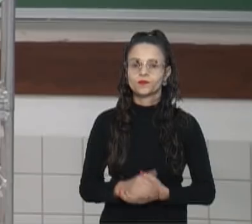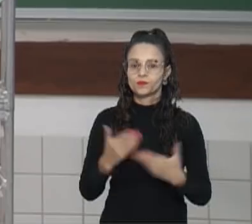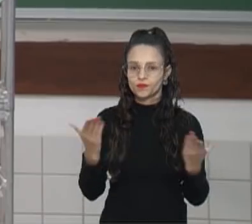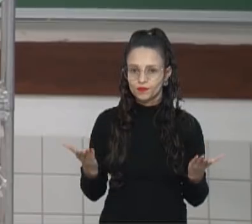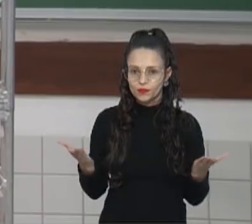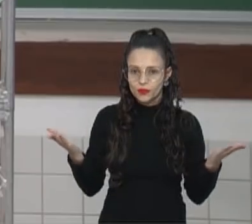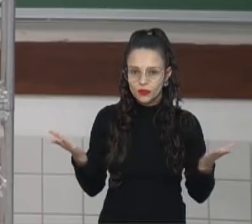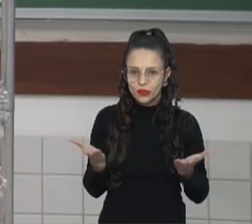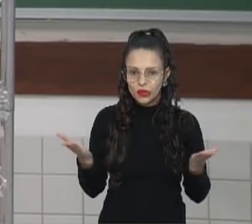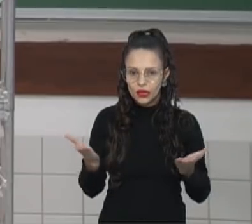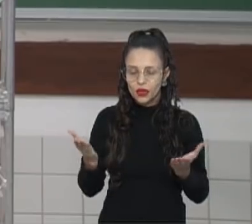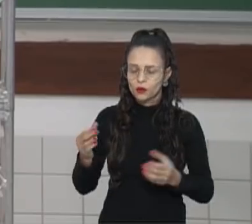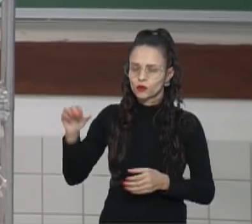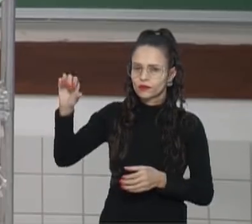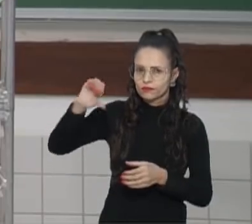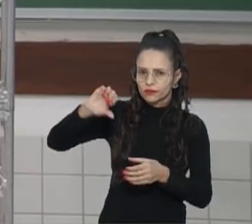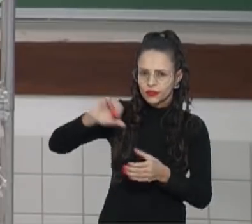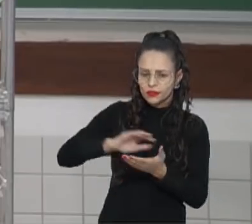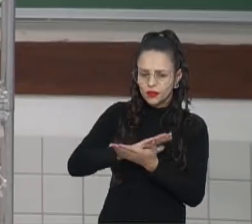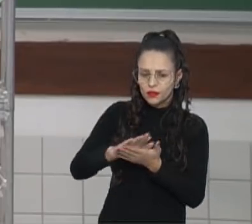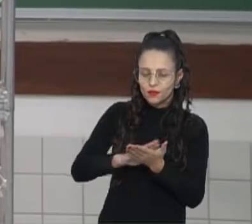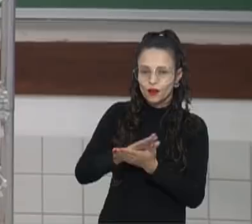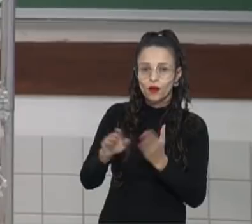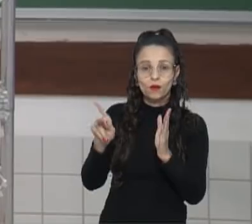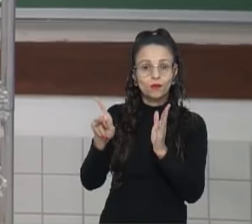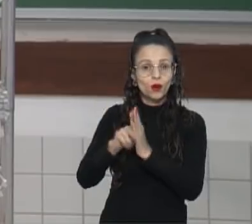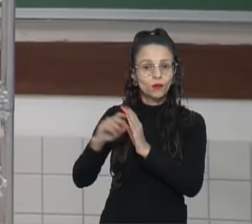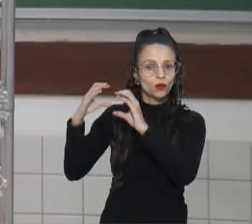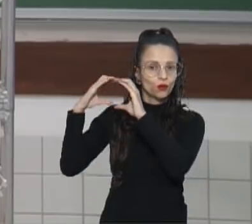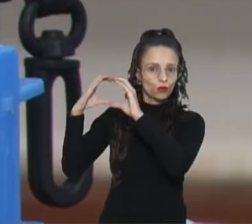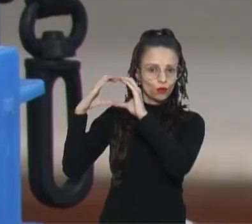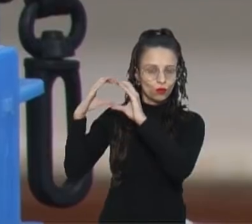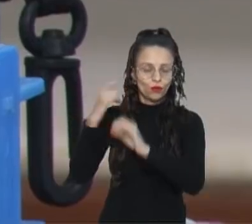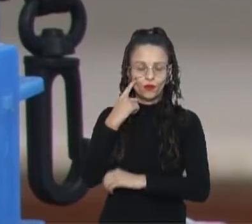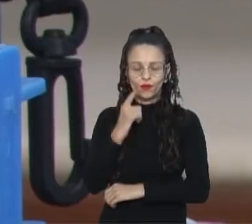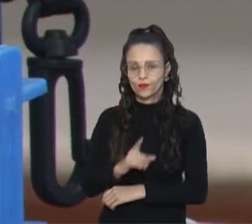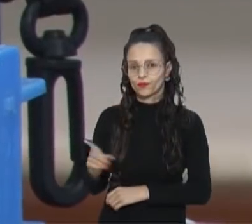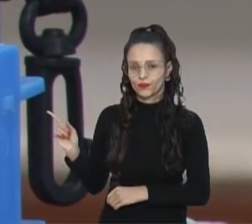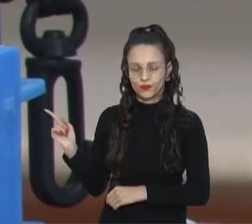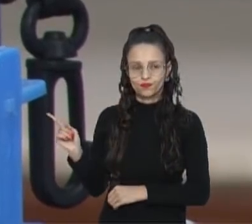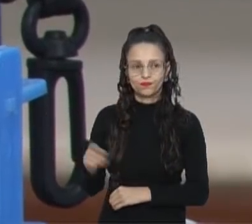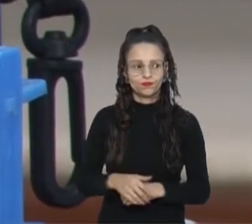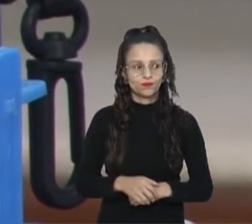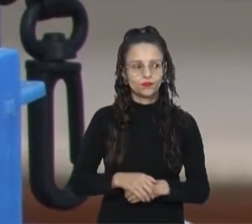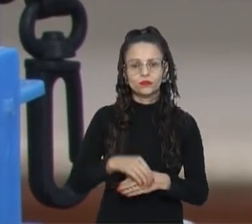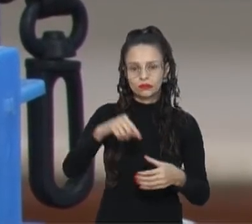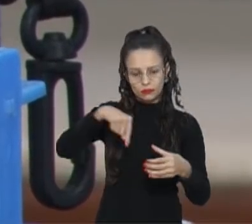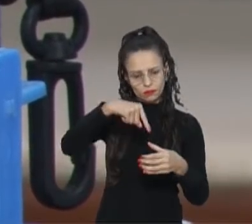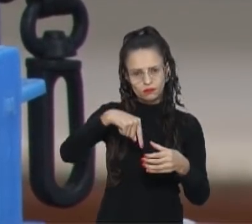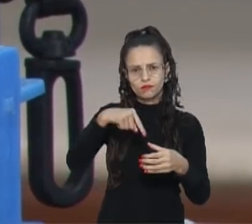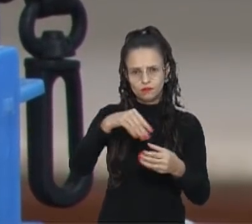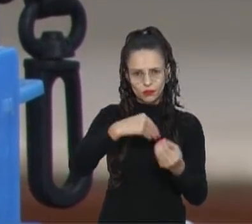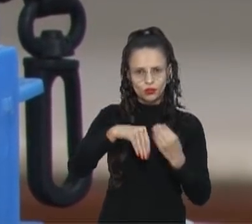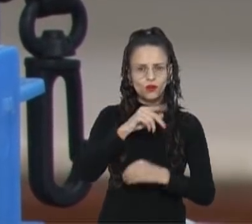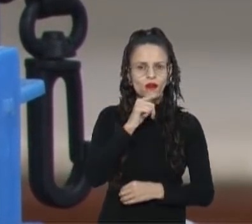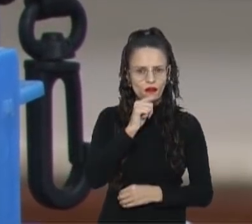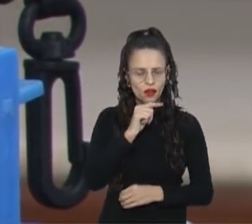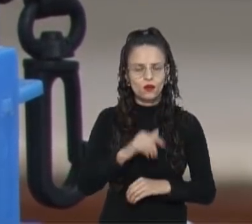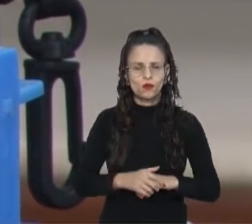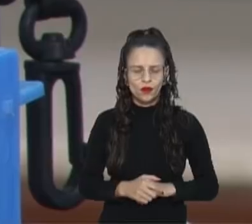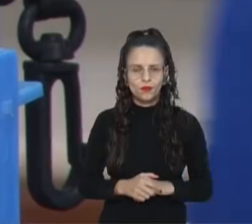Pessoal, agora com detergente lava-louças de coco, estou aqui diluído com água, é claro, não é puro, papel